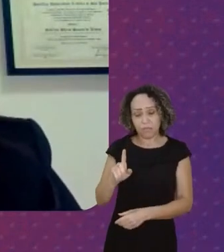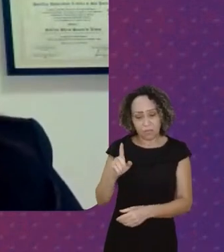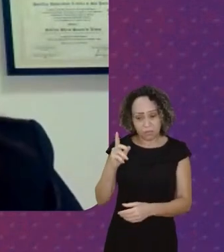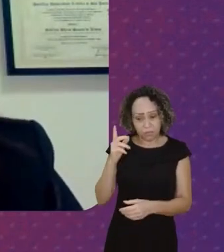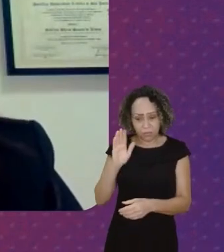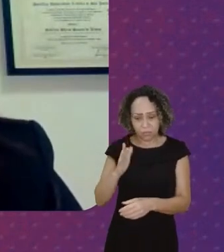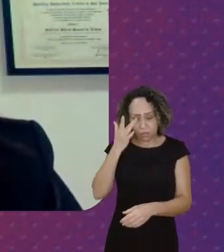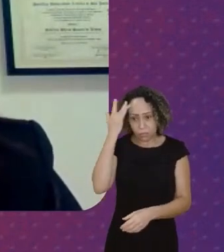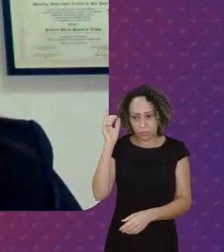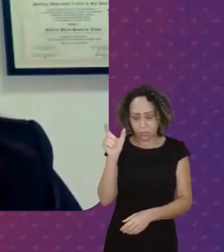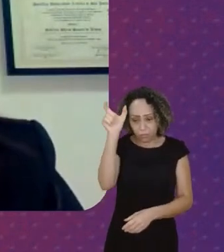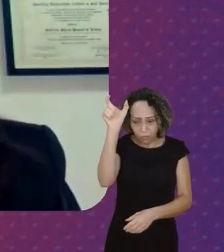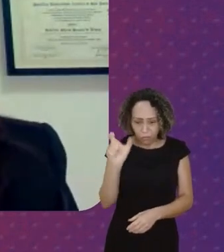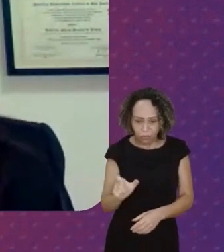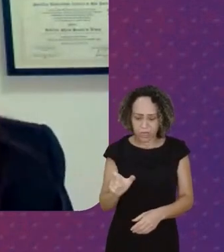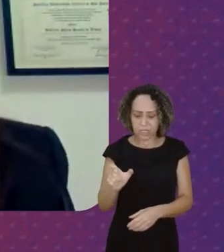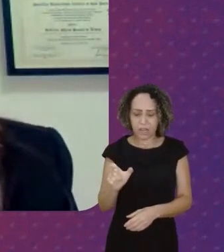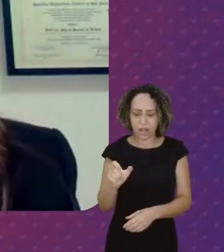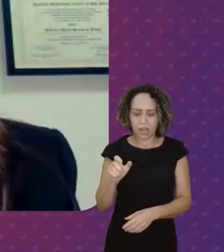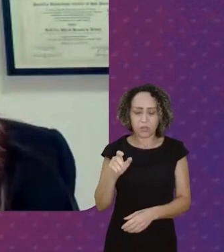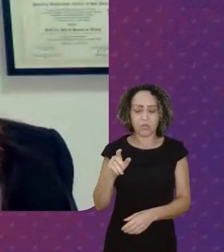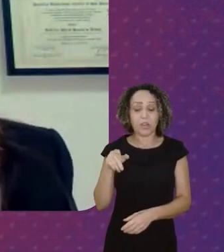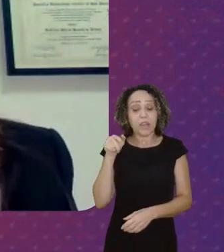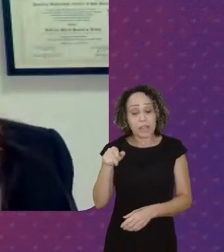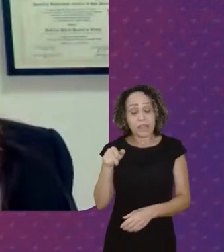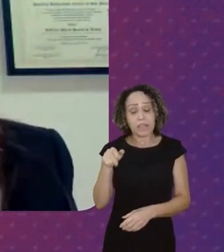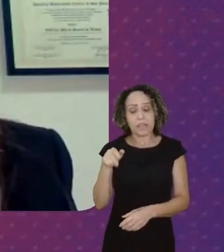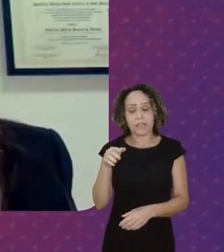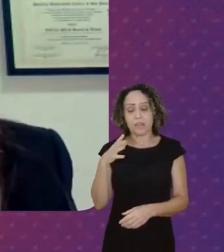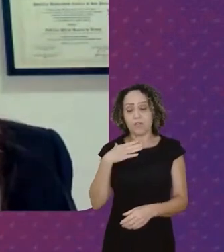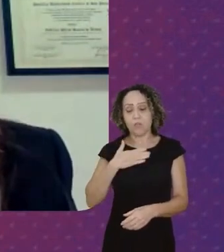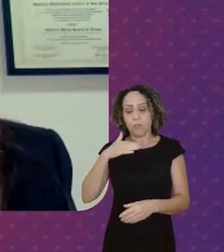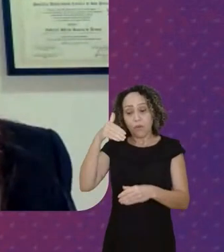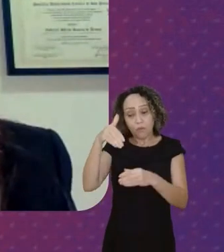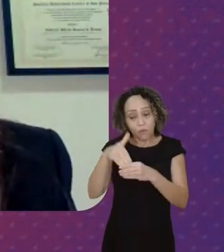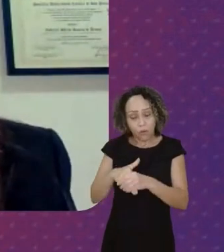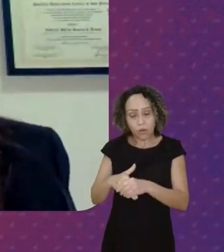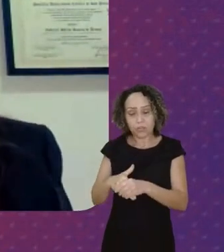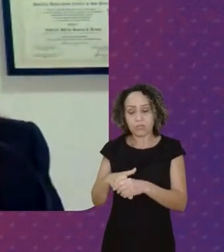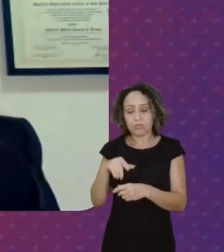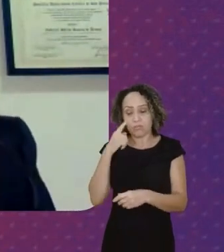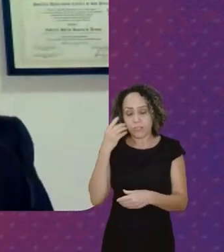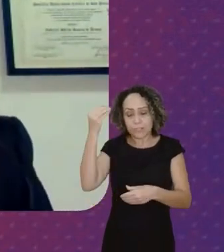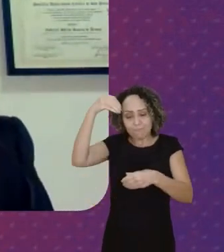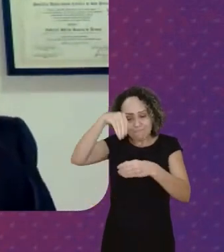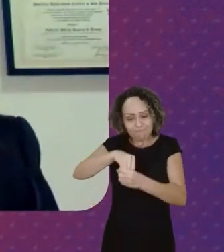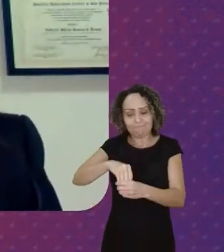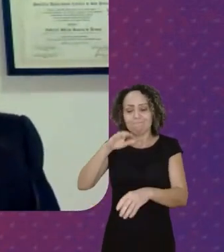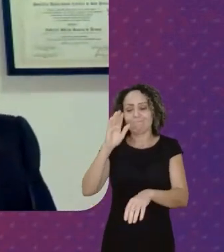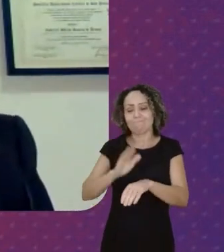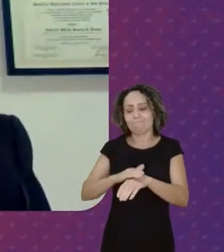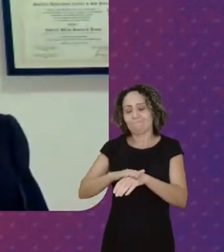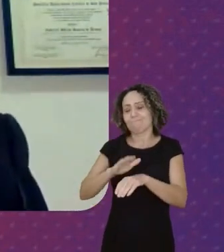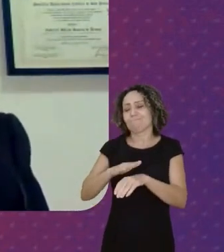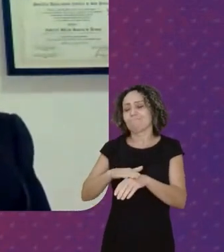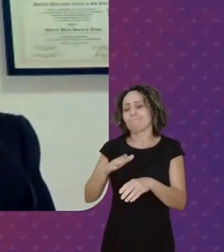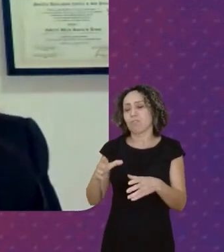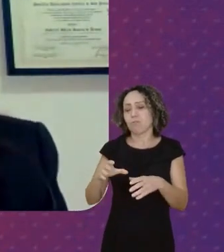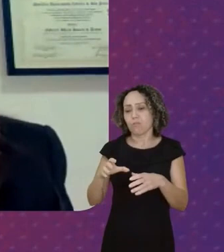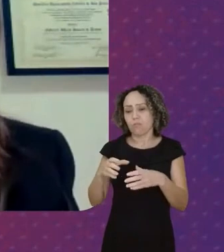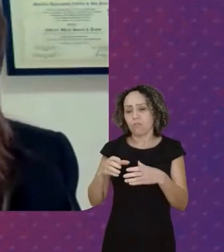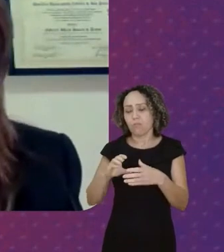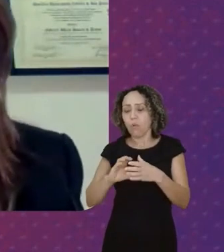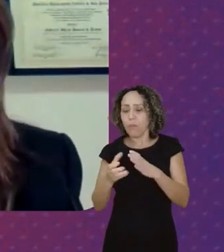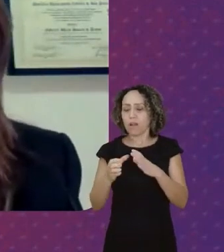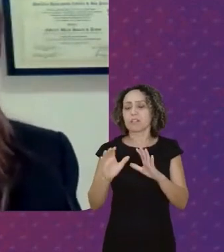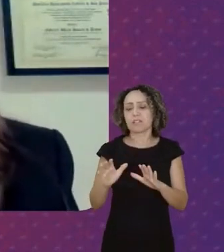Isso por isso foi proibida a coligação no proporcional. Ah, mas agora com a federação isso vai voltar